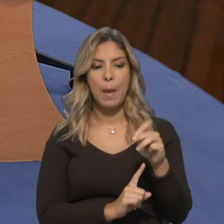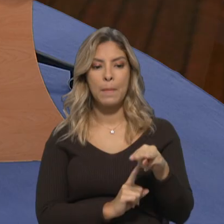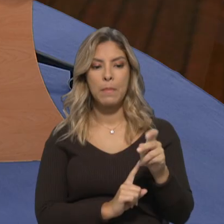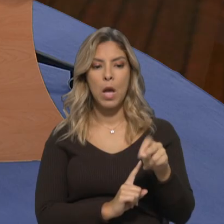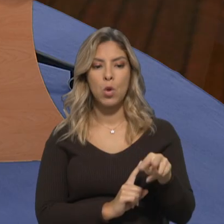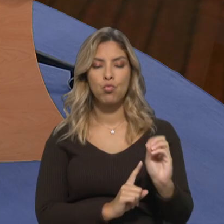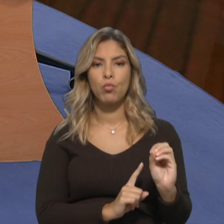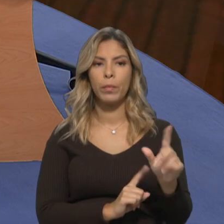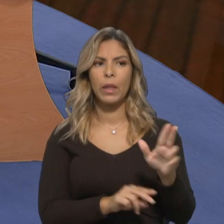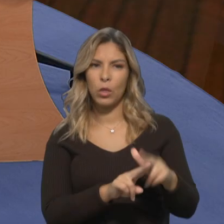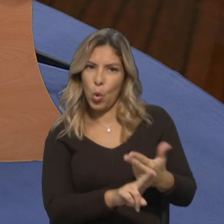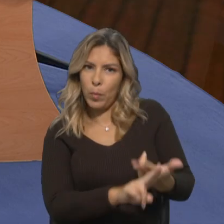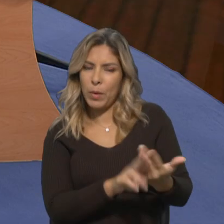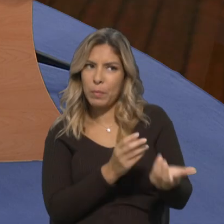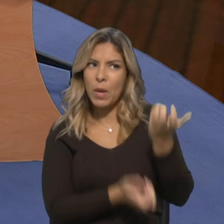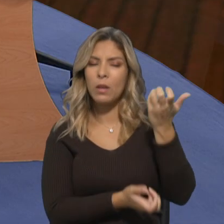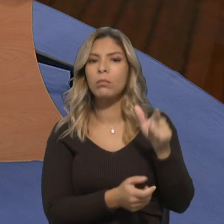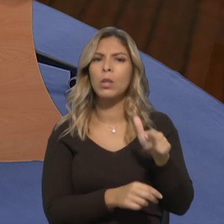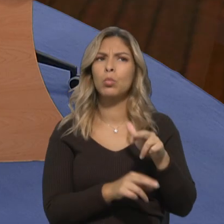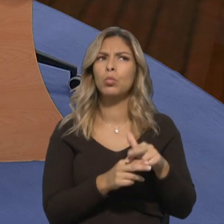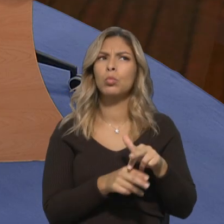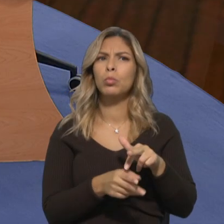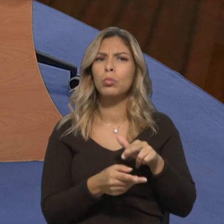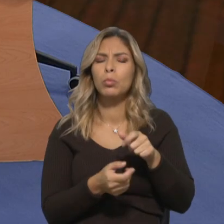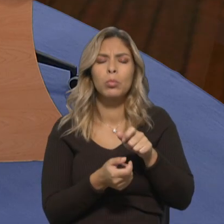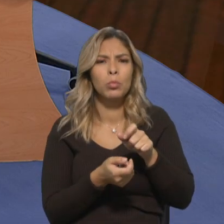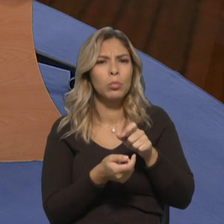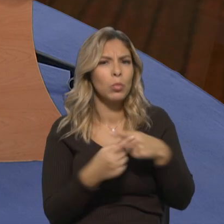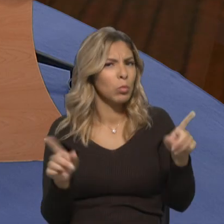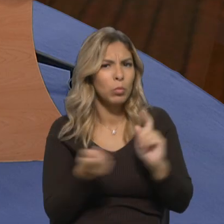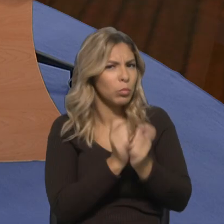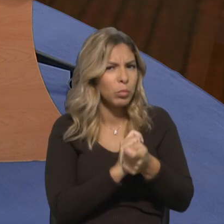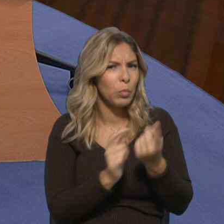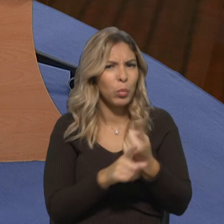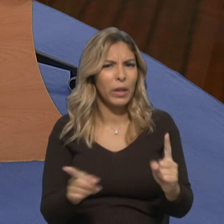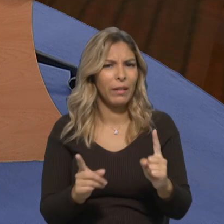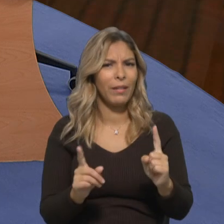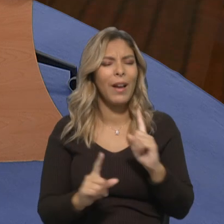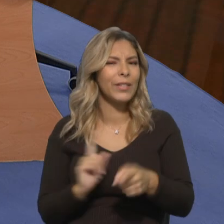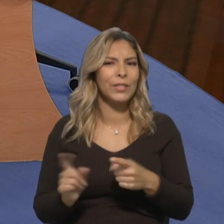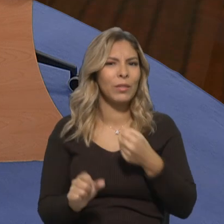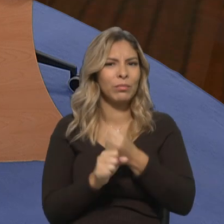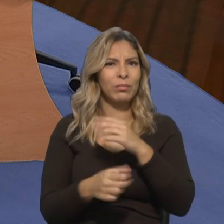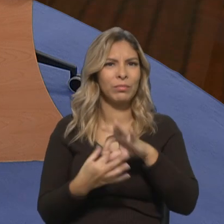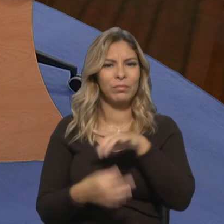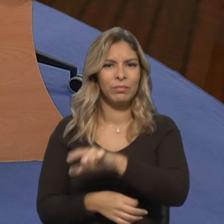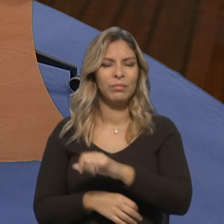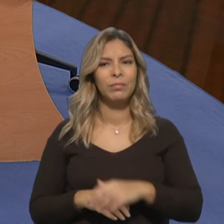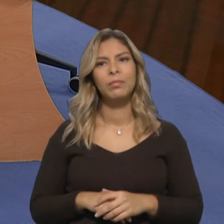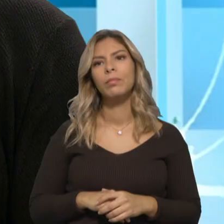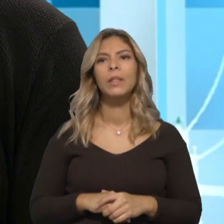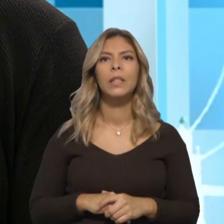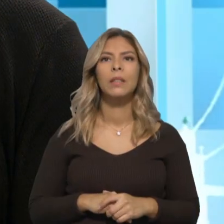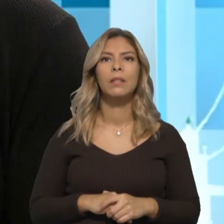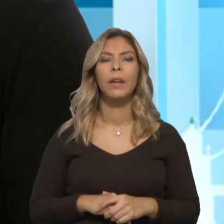O que é que muda, ao fim e ao cabo, de alguma forma, na vossa atividade missionária? Acima de tudo é uma confirmação,